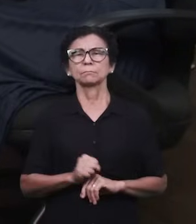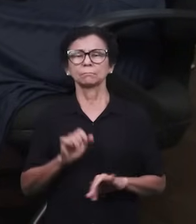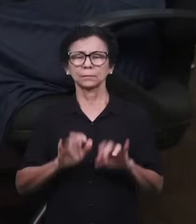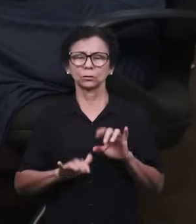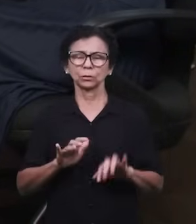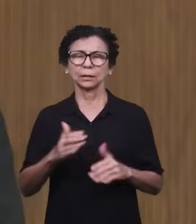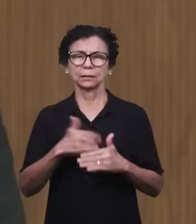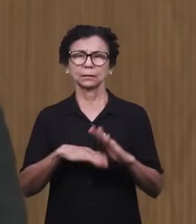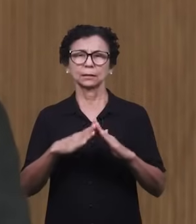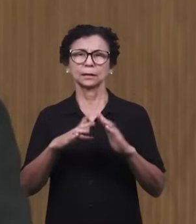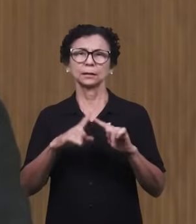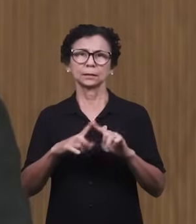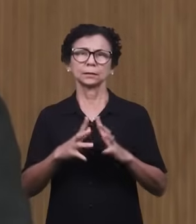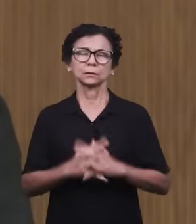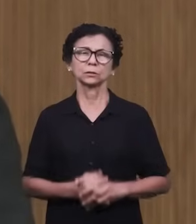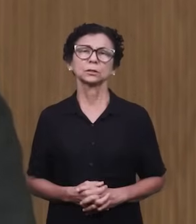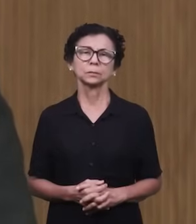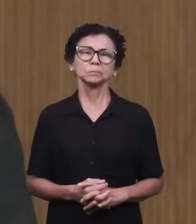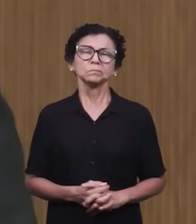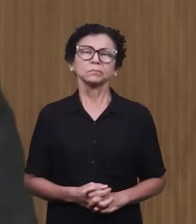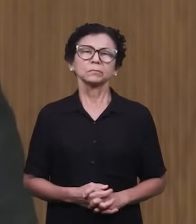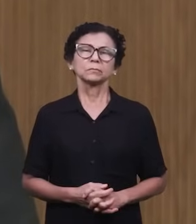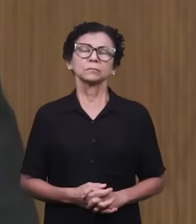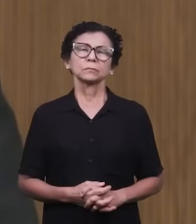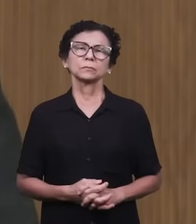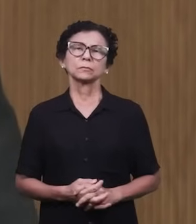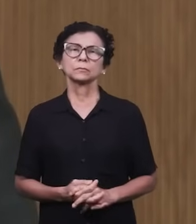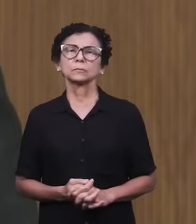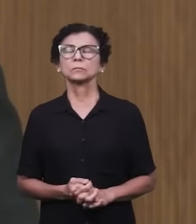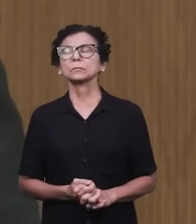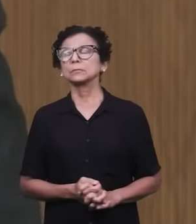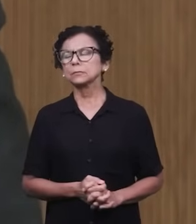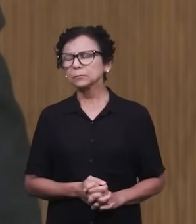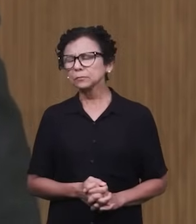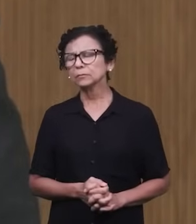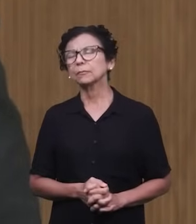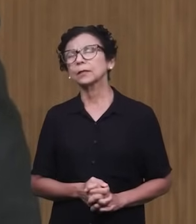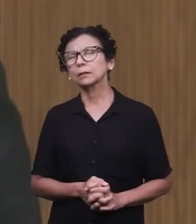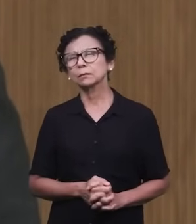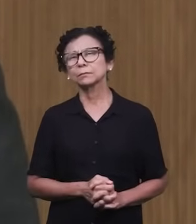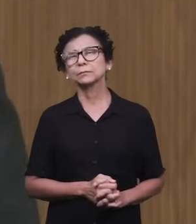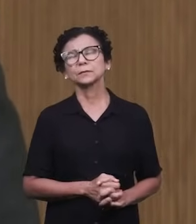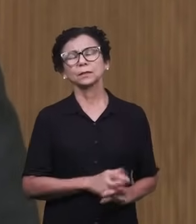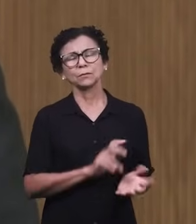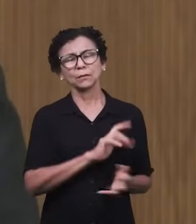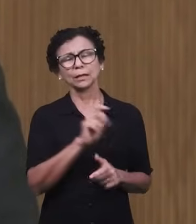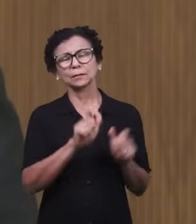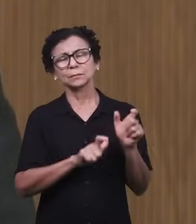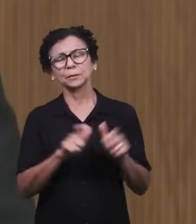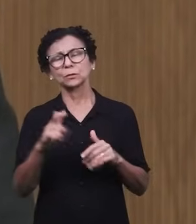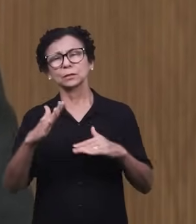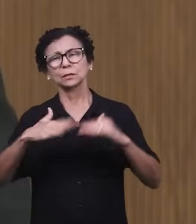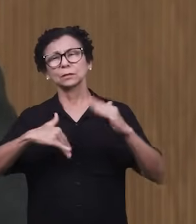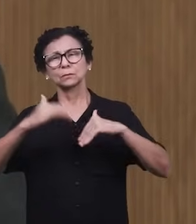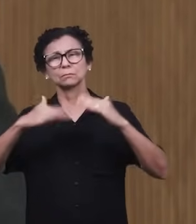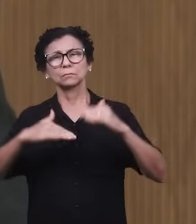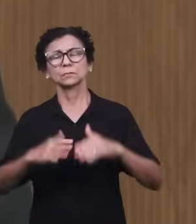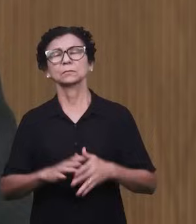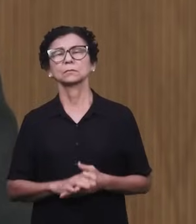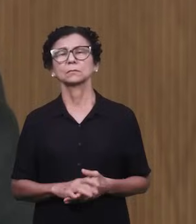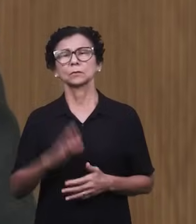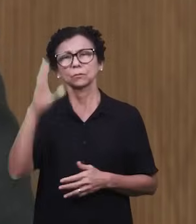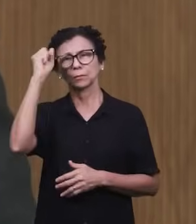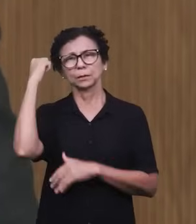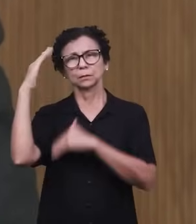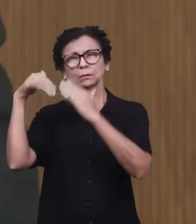Esse nível de estudo, né? Essa condição de estudo, realmente se a família em casa não tiver comprometida com esse